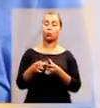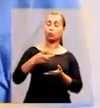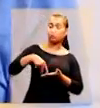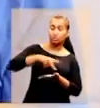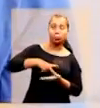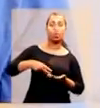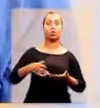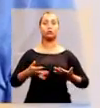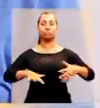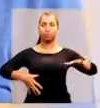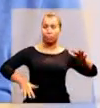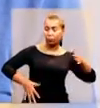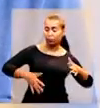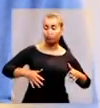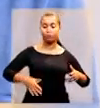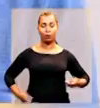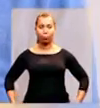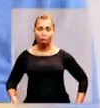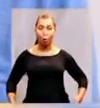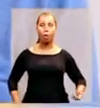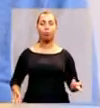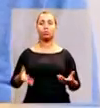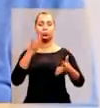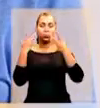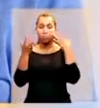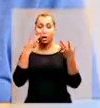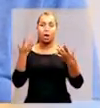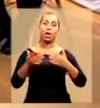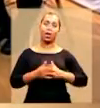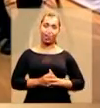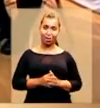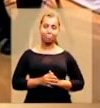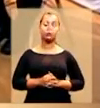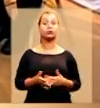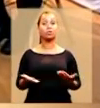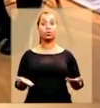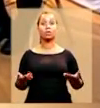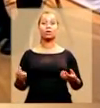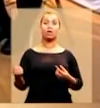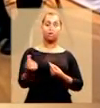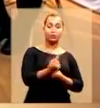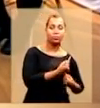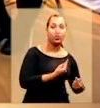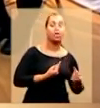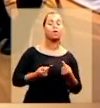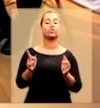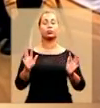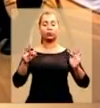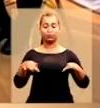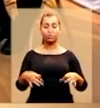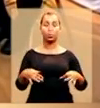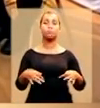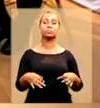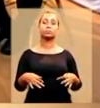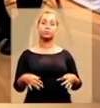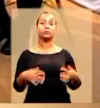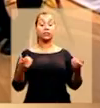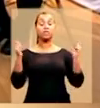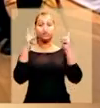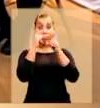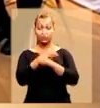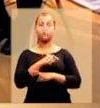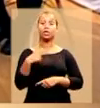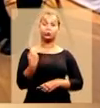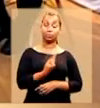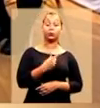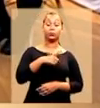de dança, de folclore, de teatro. A gente já vai para a rodada final. Eu acho que a gente poderia falar, apesar